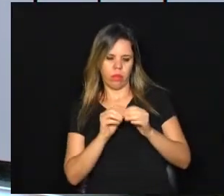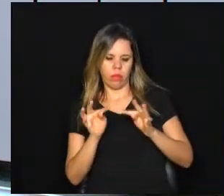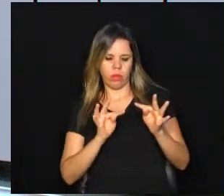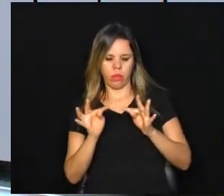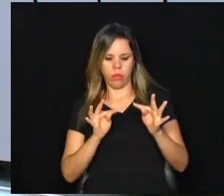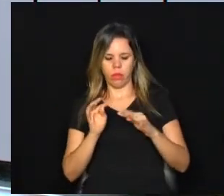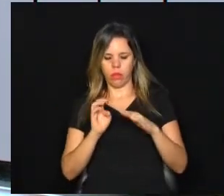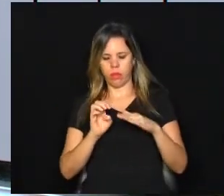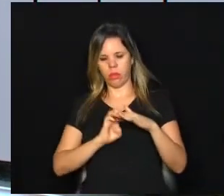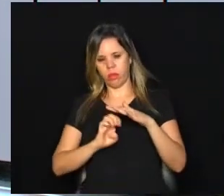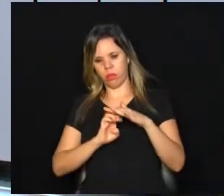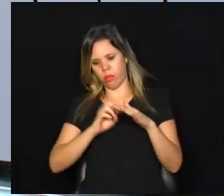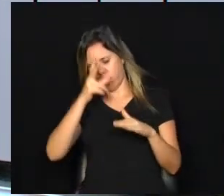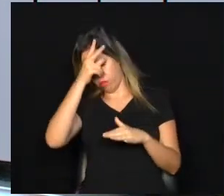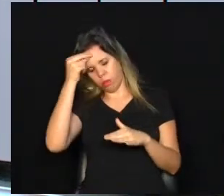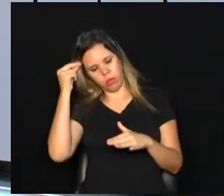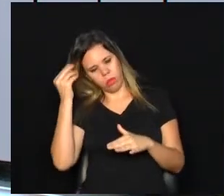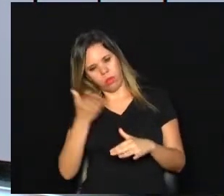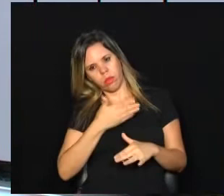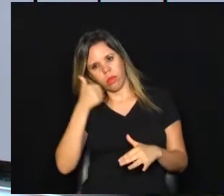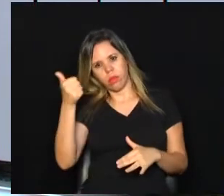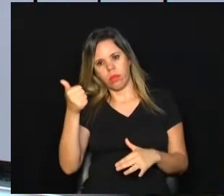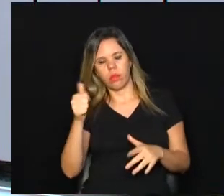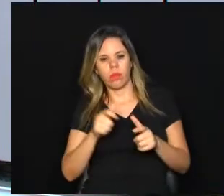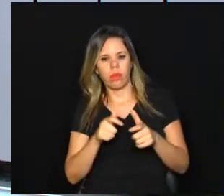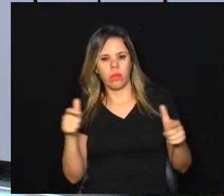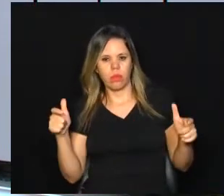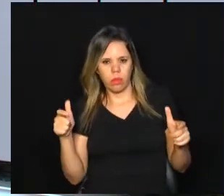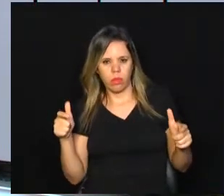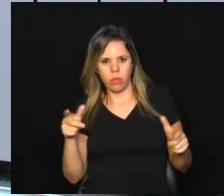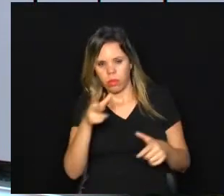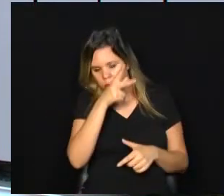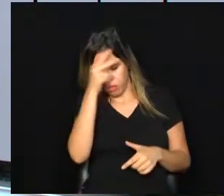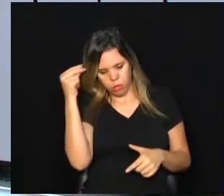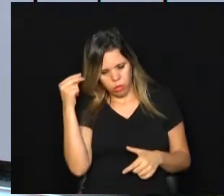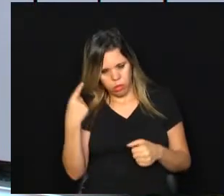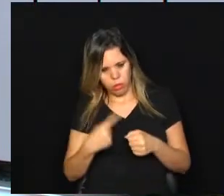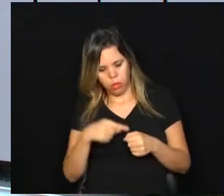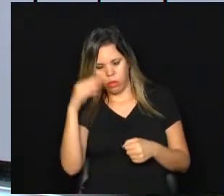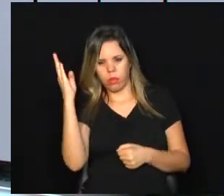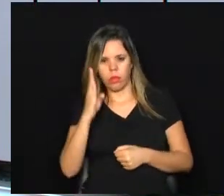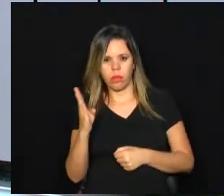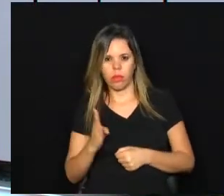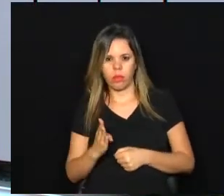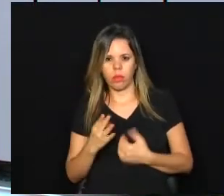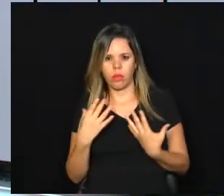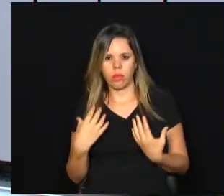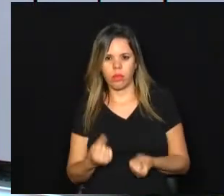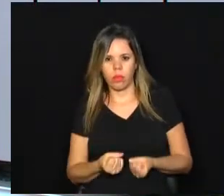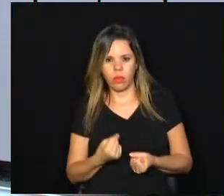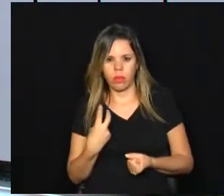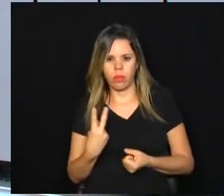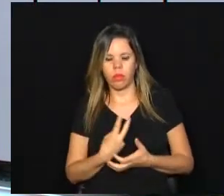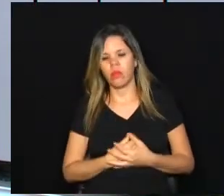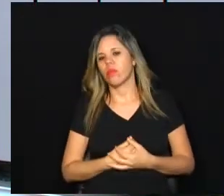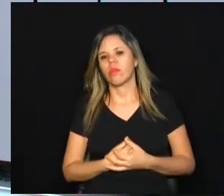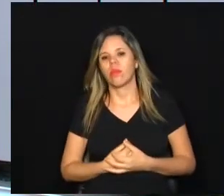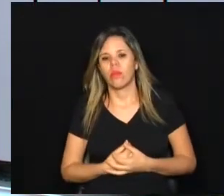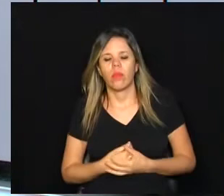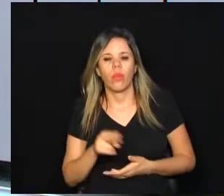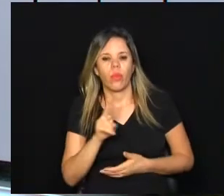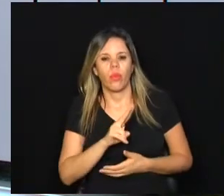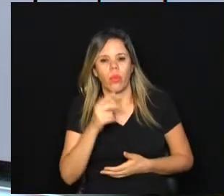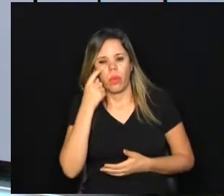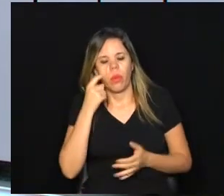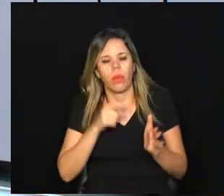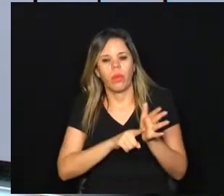empresa pública, a melhor e maior empresa pública municipal do Brasil, reconhecida, né? Mas os